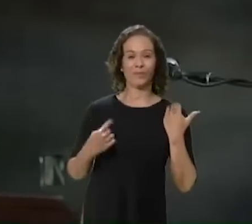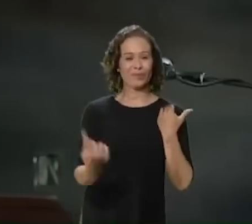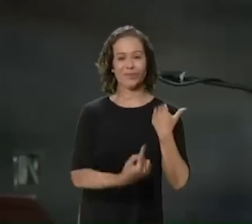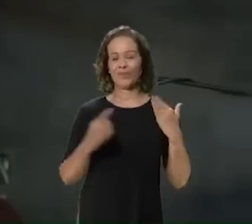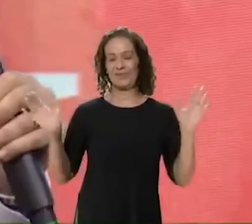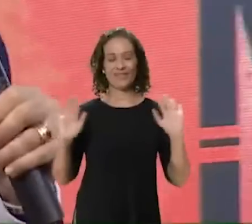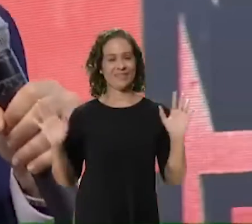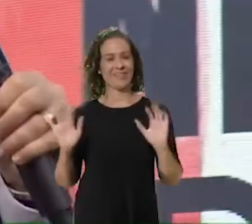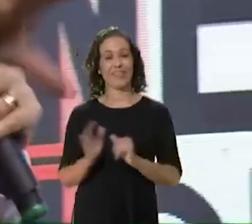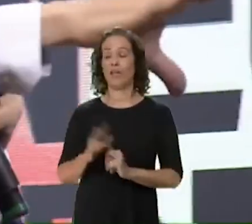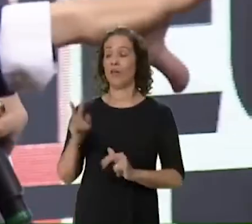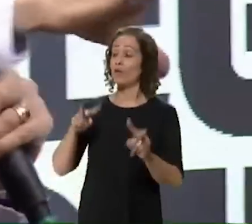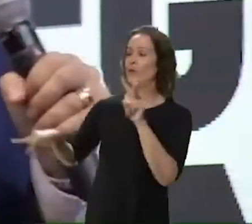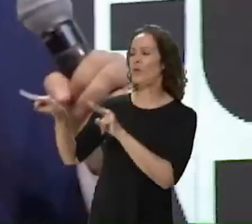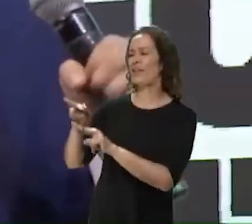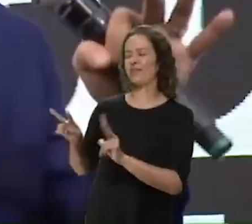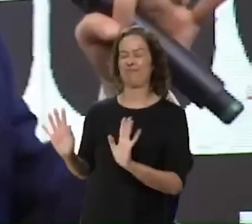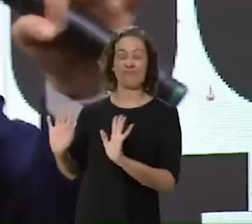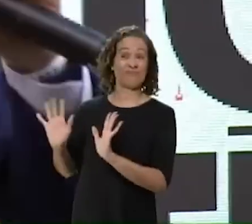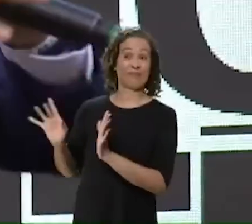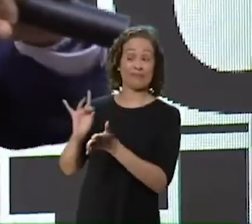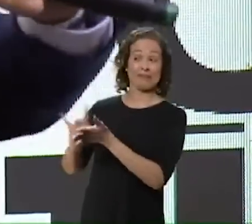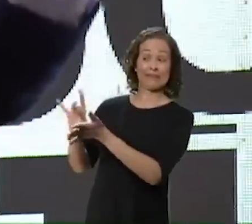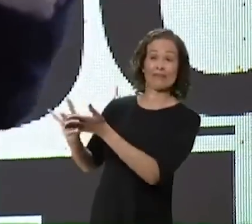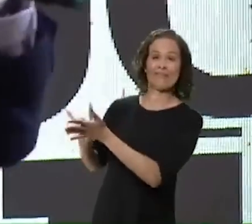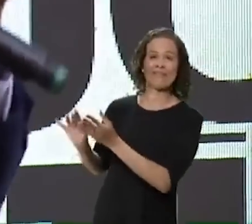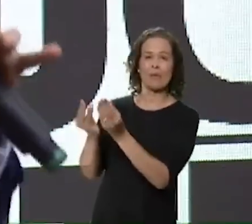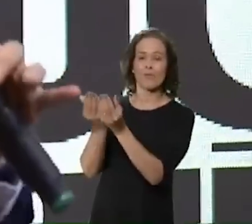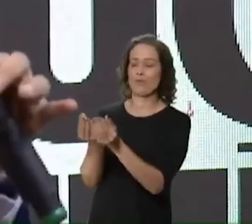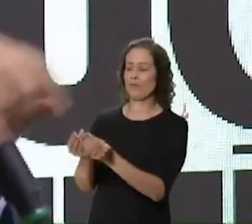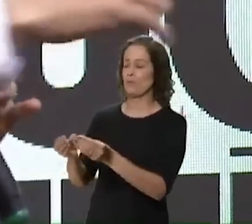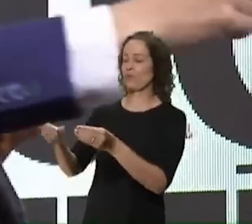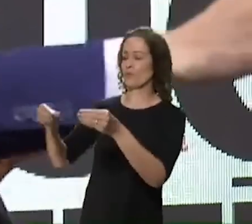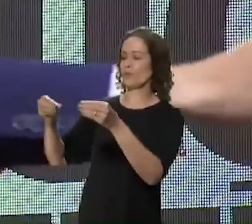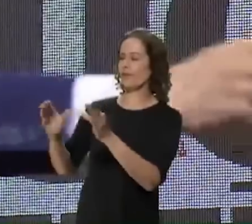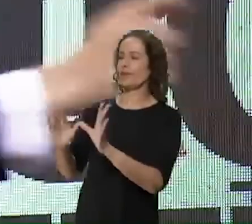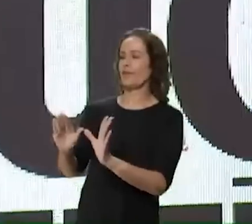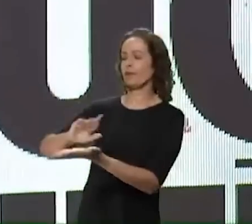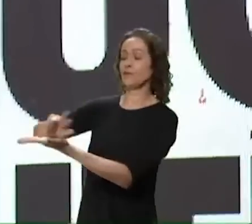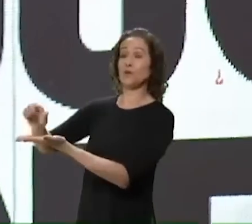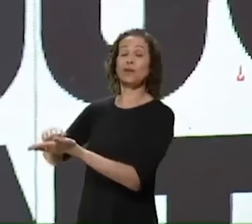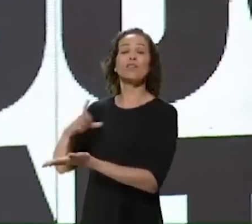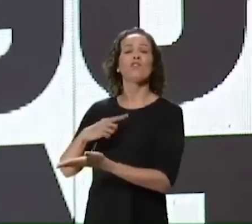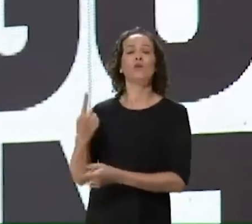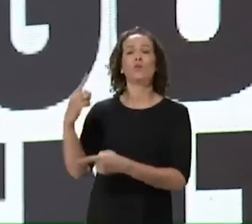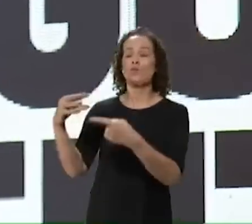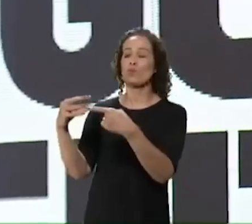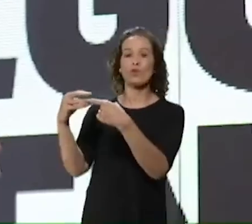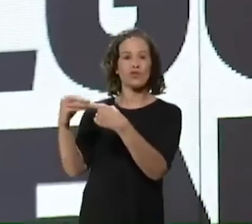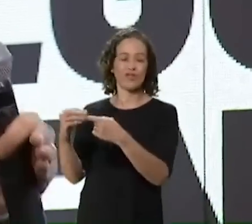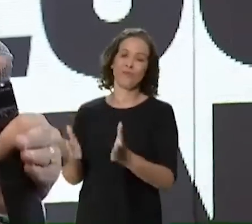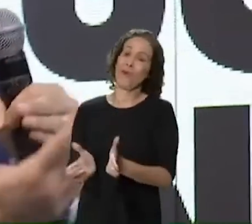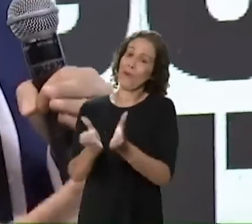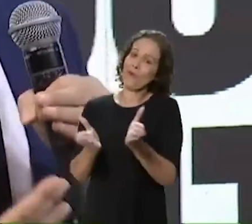E aí eu olhei tudo, detestei tudo. Mas tinha tudo, era aqueles barquinhos de comida... Aí tinha uma coxinha, pobre